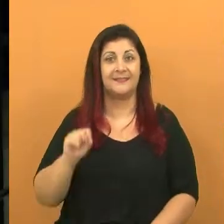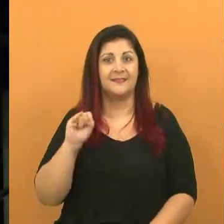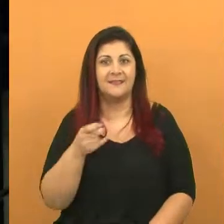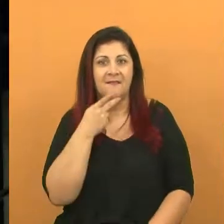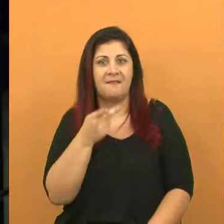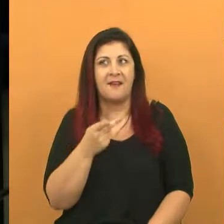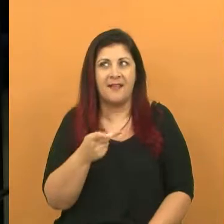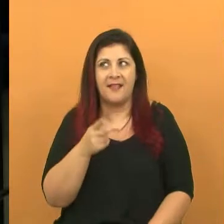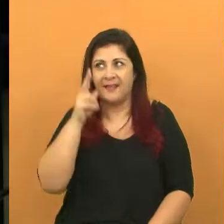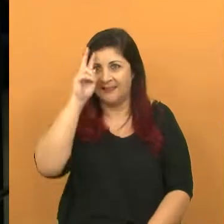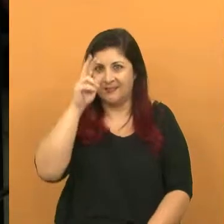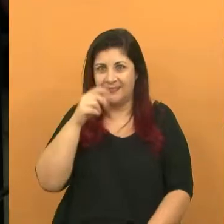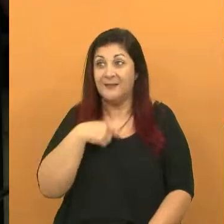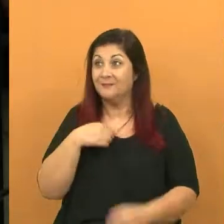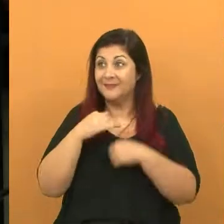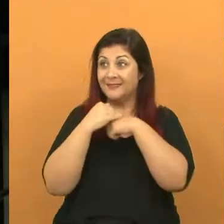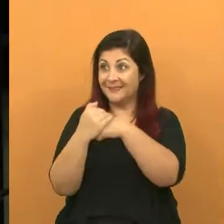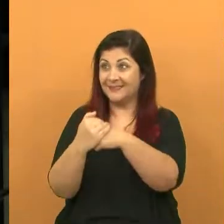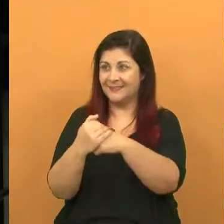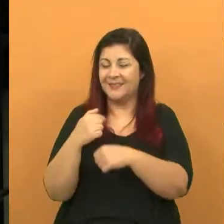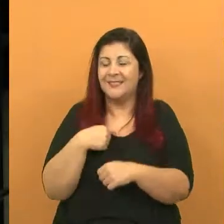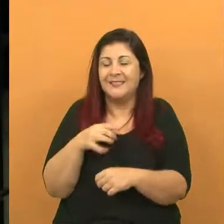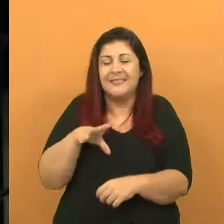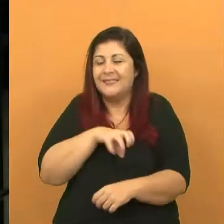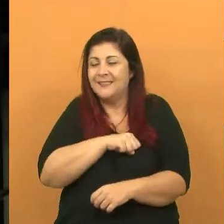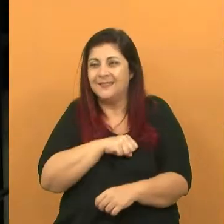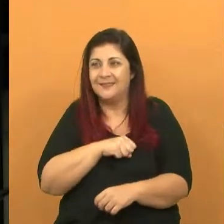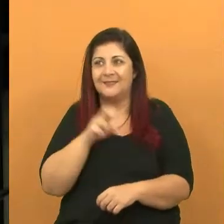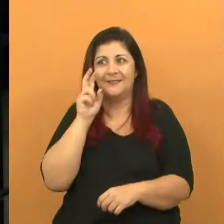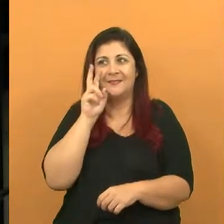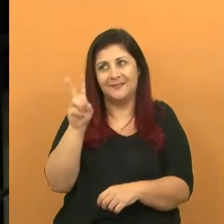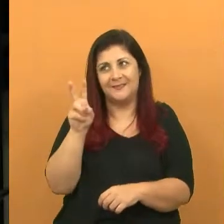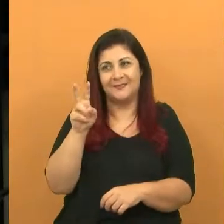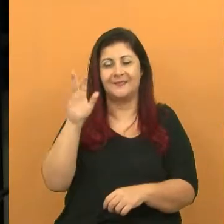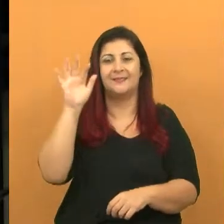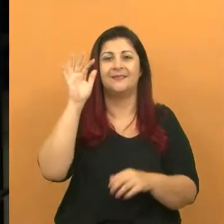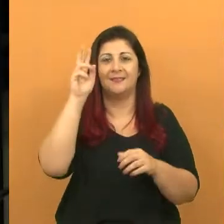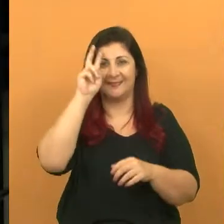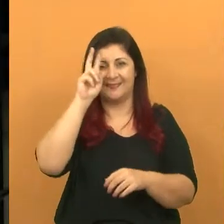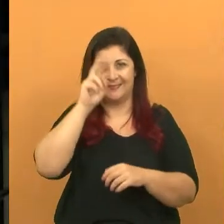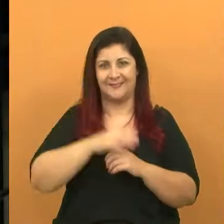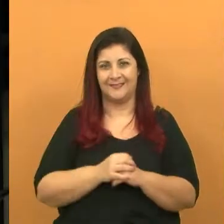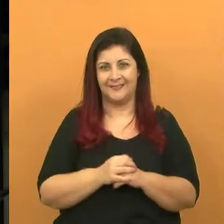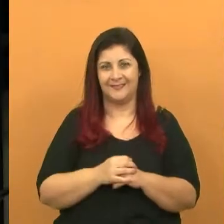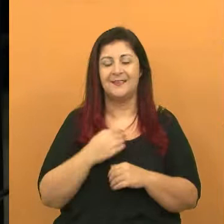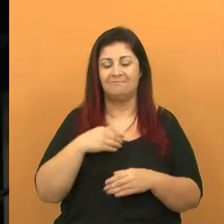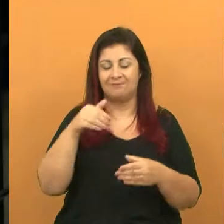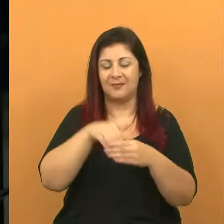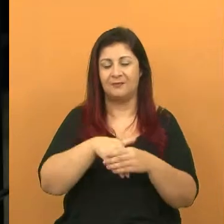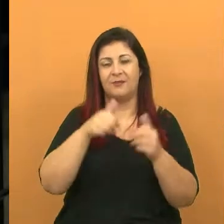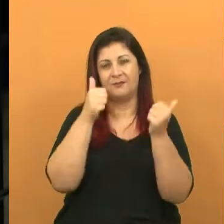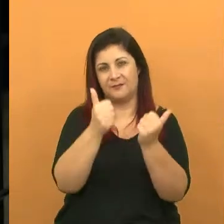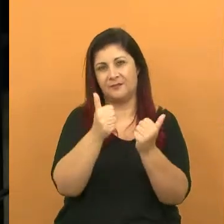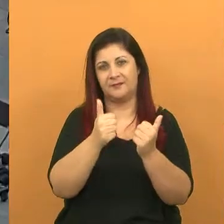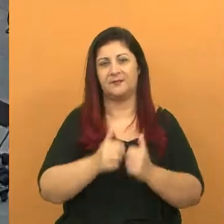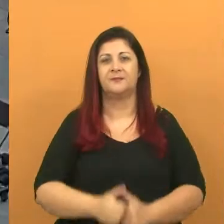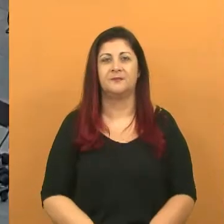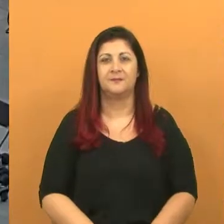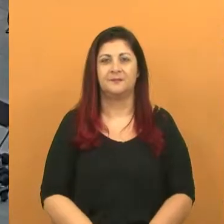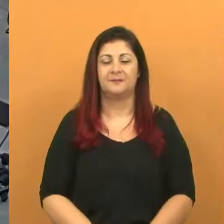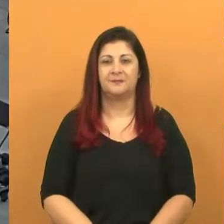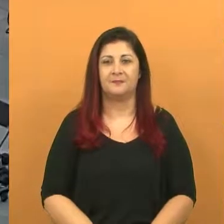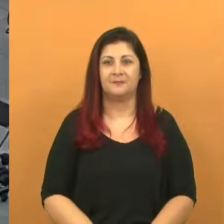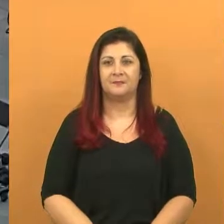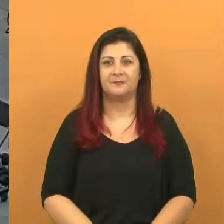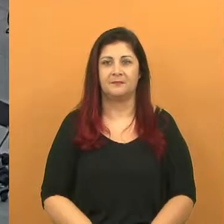história, pode me convidar, que eu sou fã de ouvir história. De antemão, já adianto meu voto favorável.